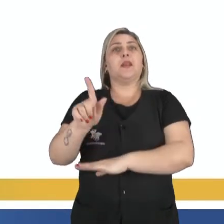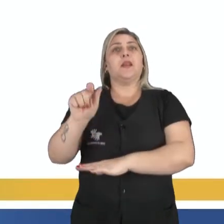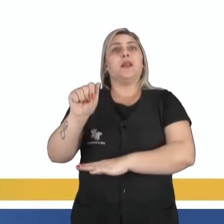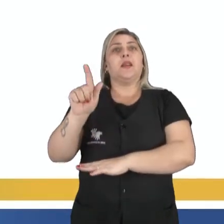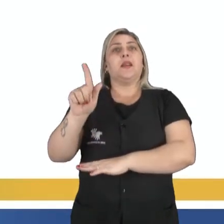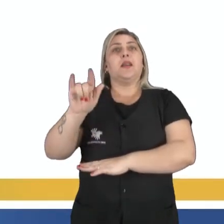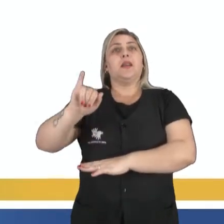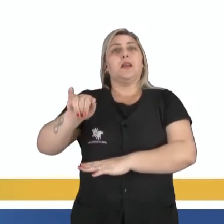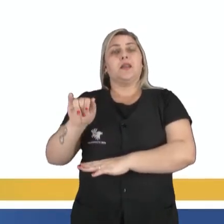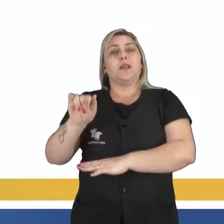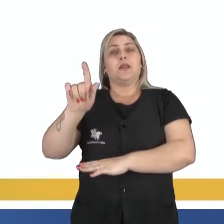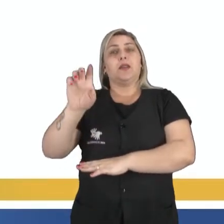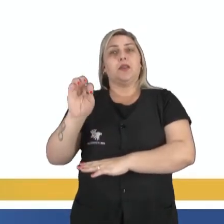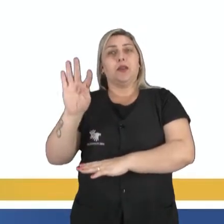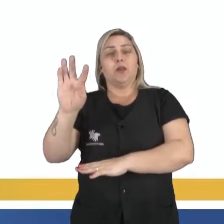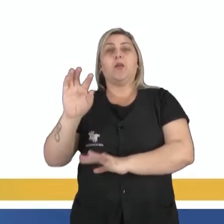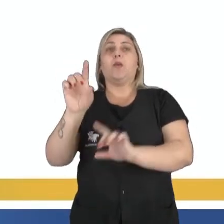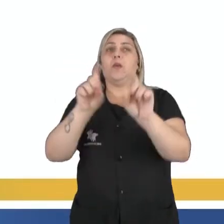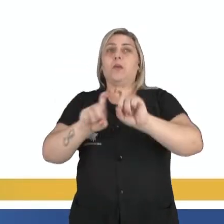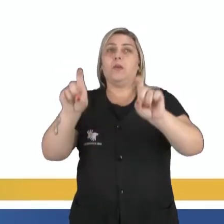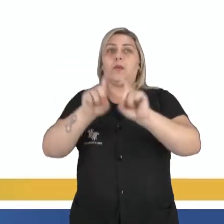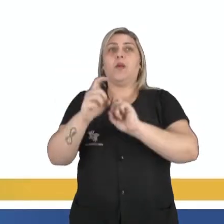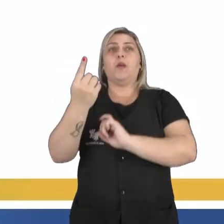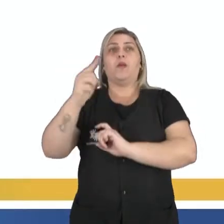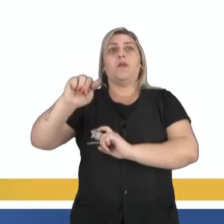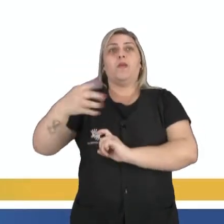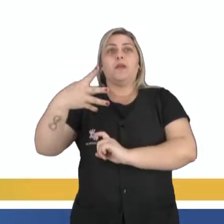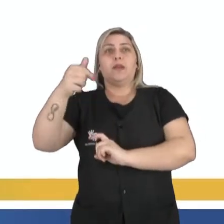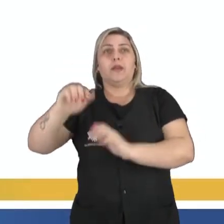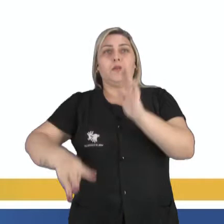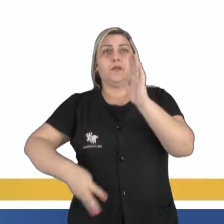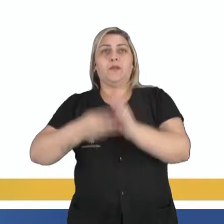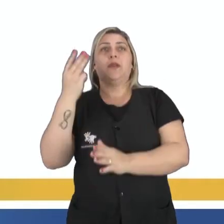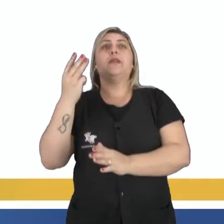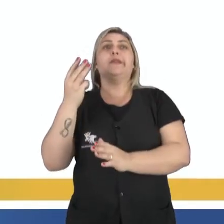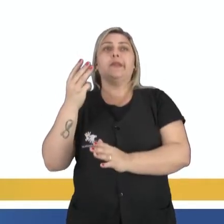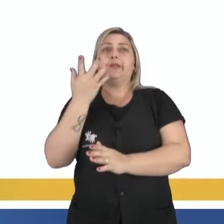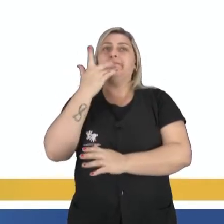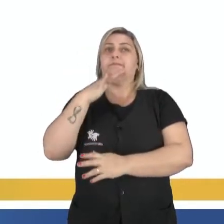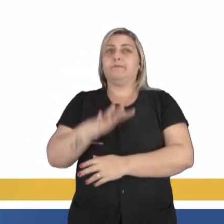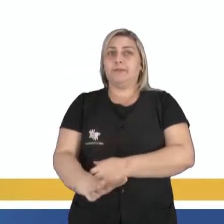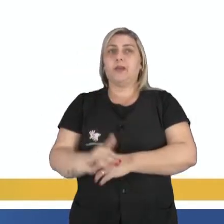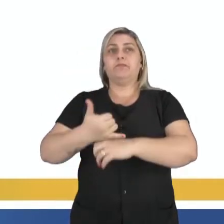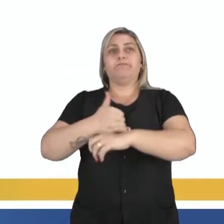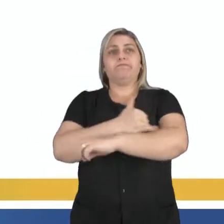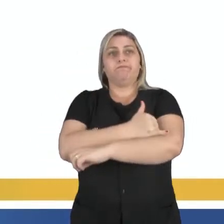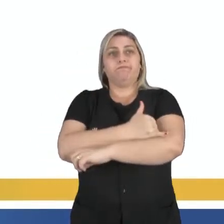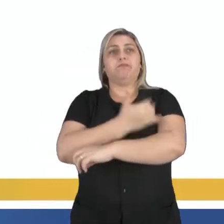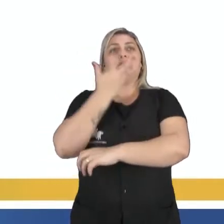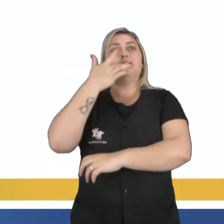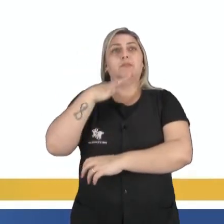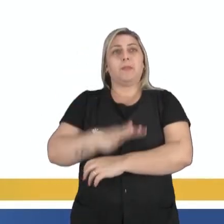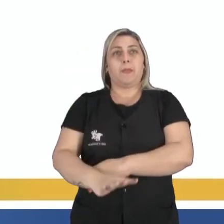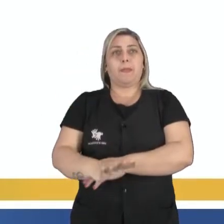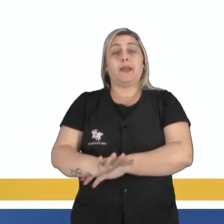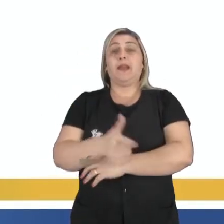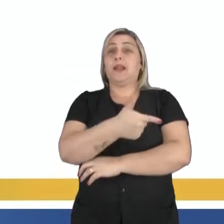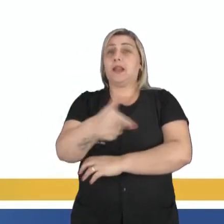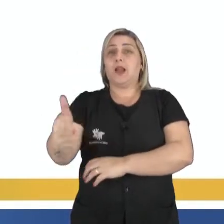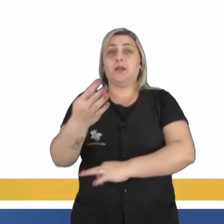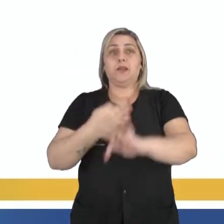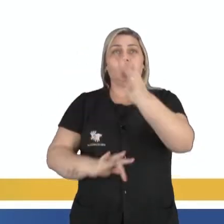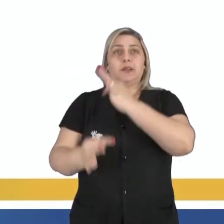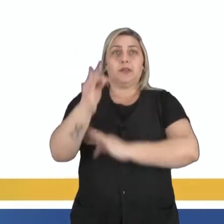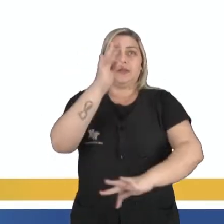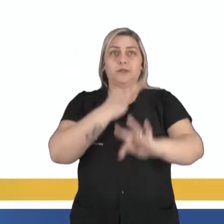ou computador aumenta 1,47 vezes as chances da criança ser obesa em